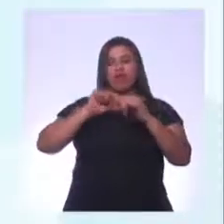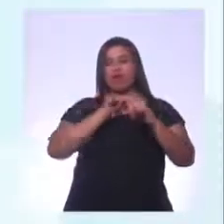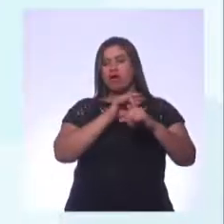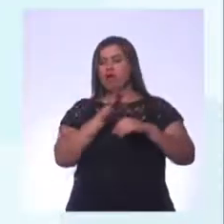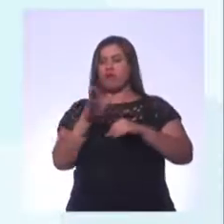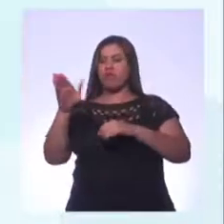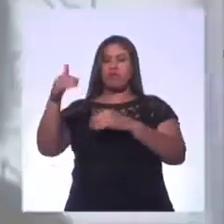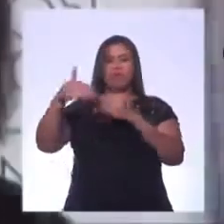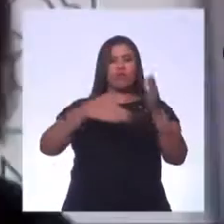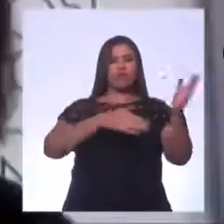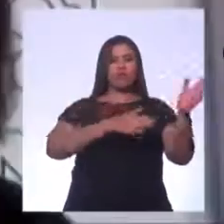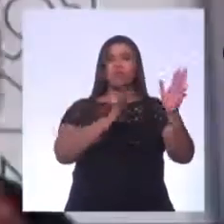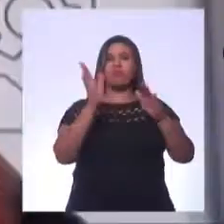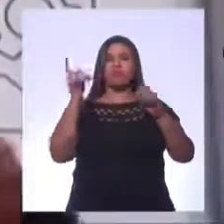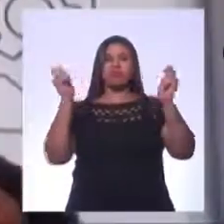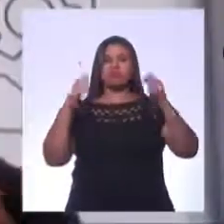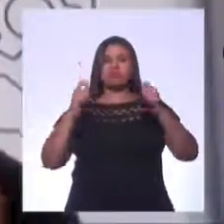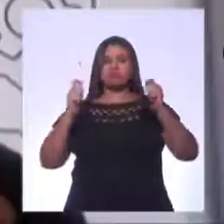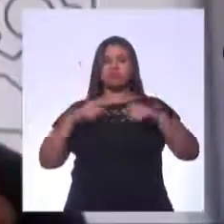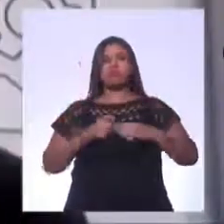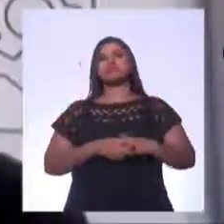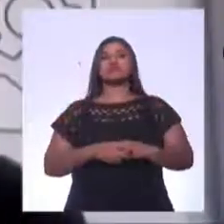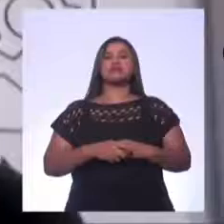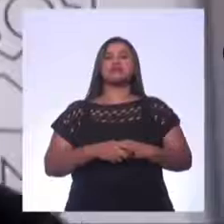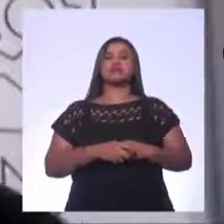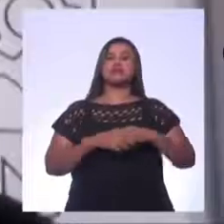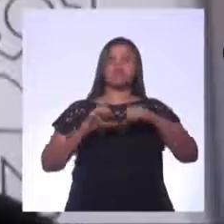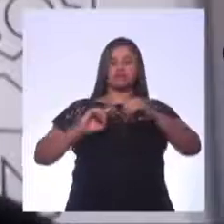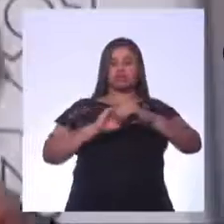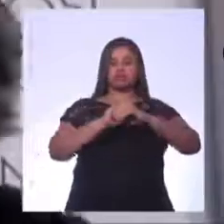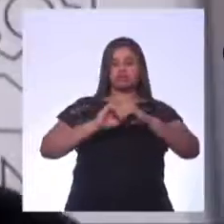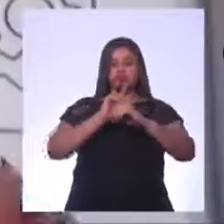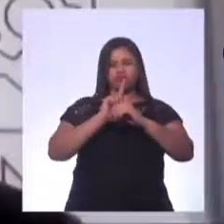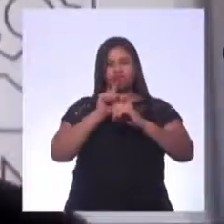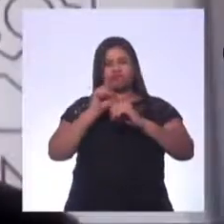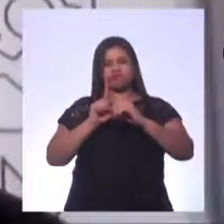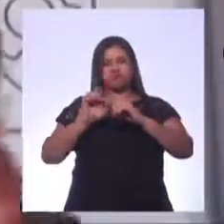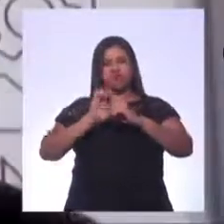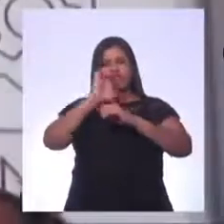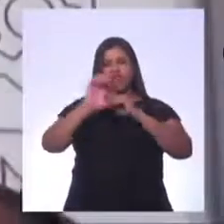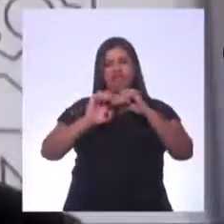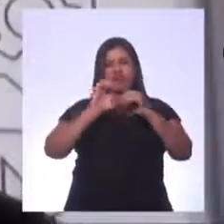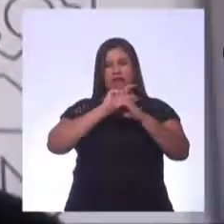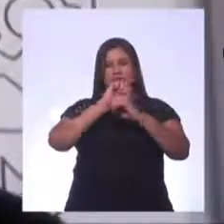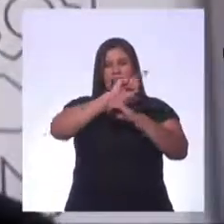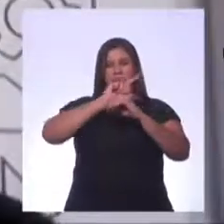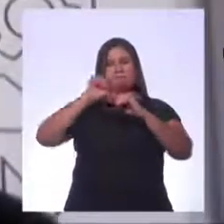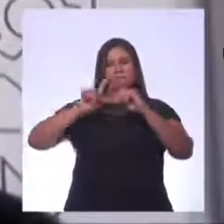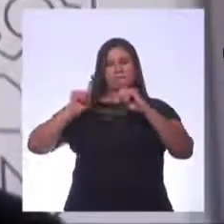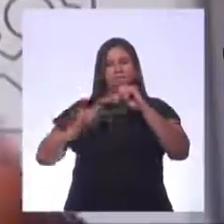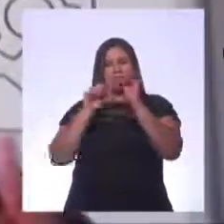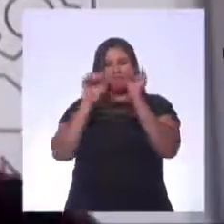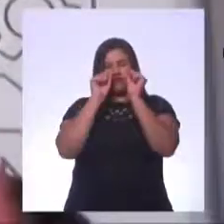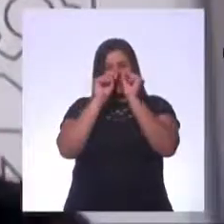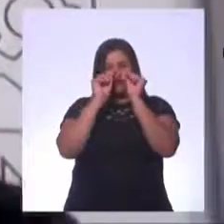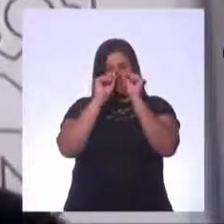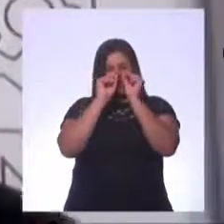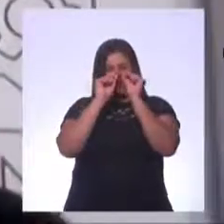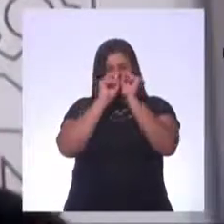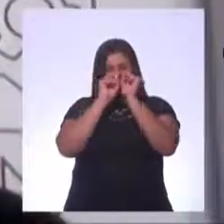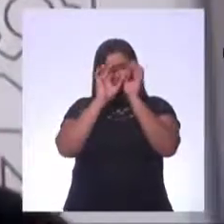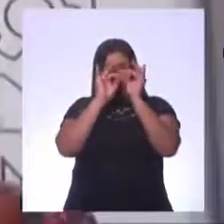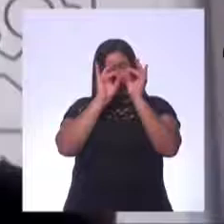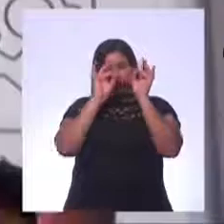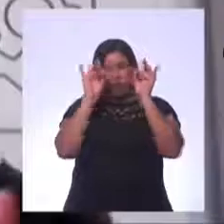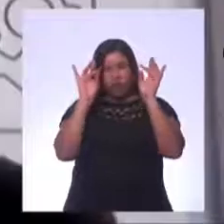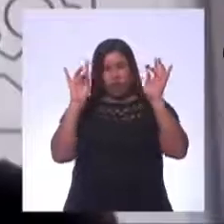Então, os elétrons, que são essas partes pequenininhas, conseguem passar com muita facilidade, pular com muita